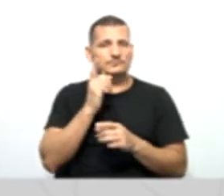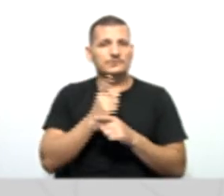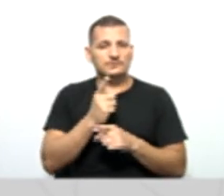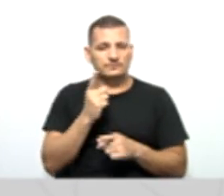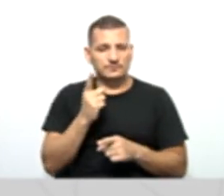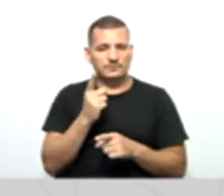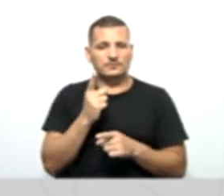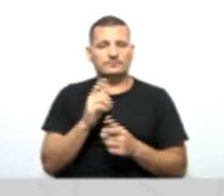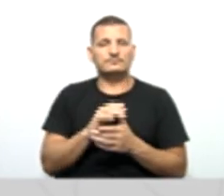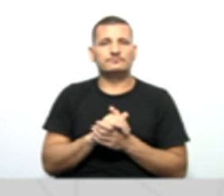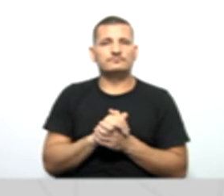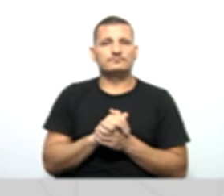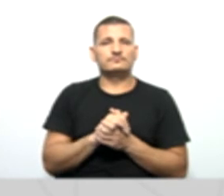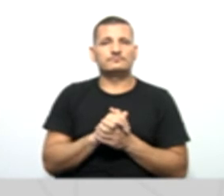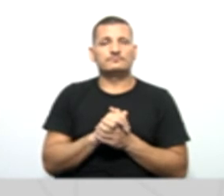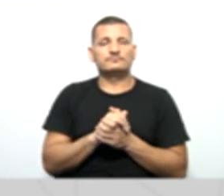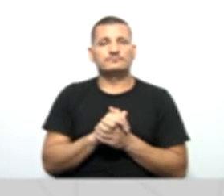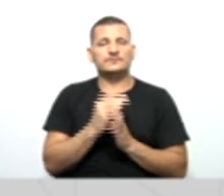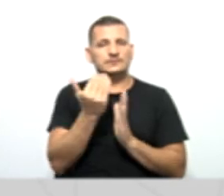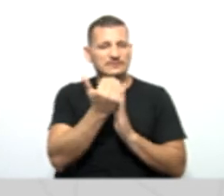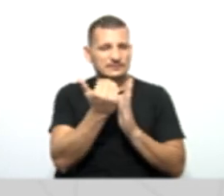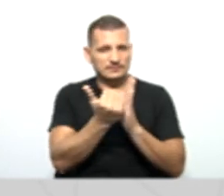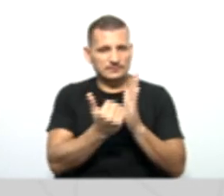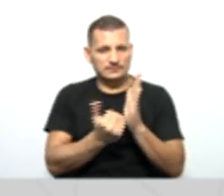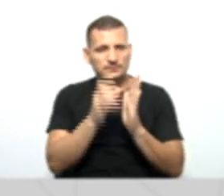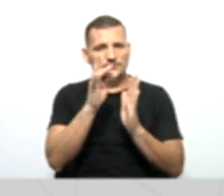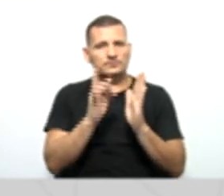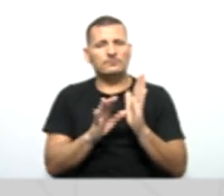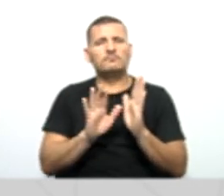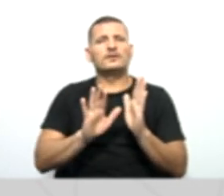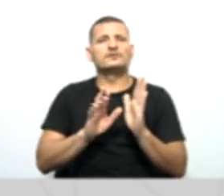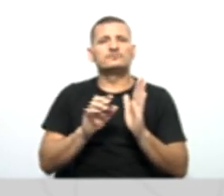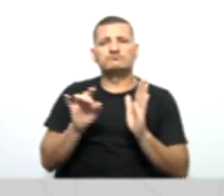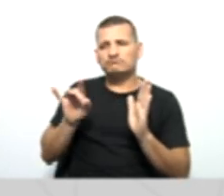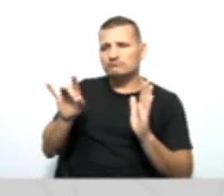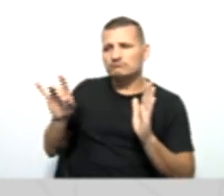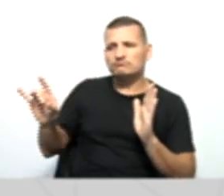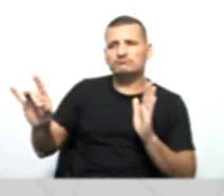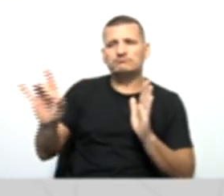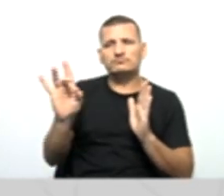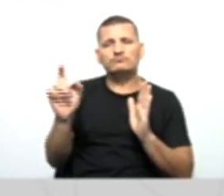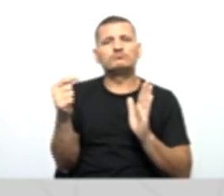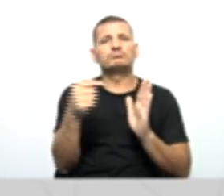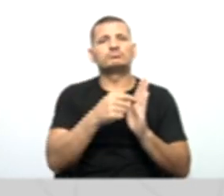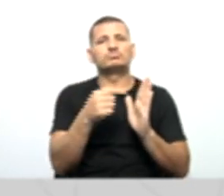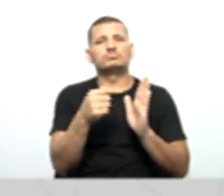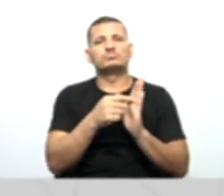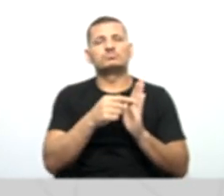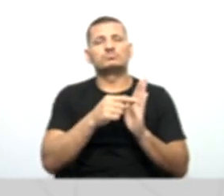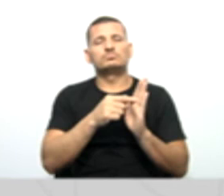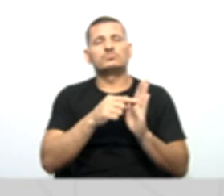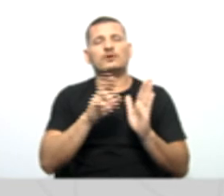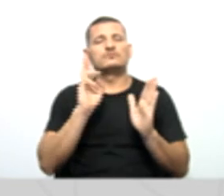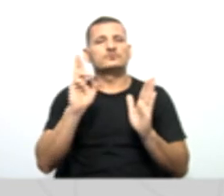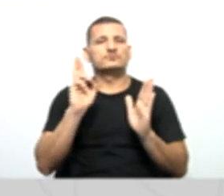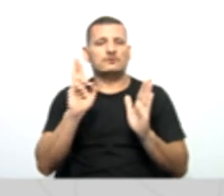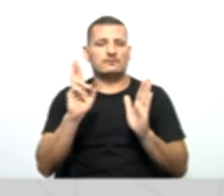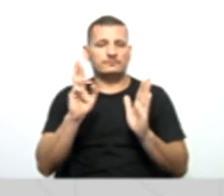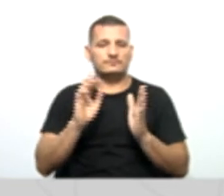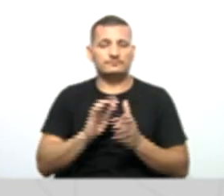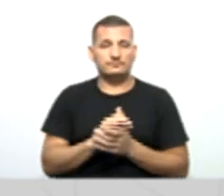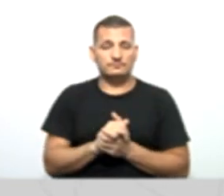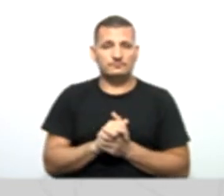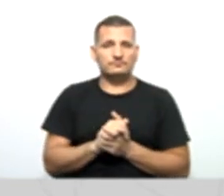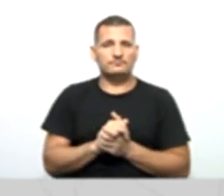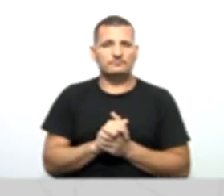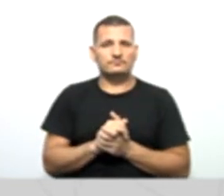atividades. Assim, você deve determinar quem é o responsável por cada uma delas. Um dos piores erros em